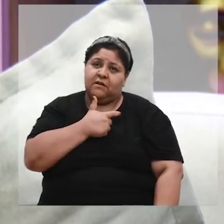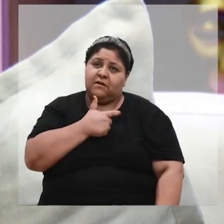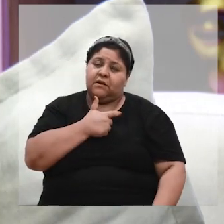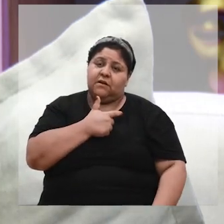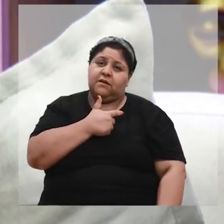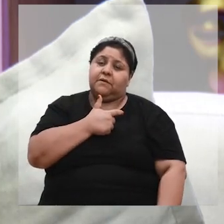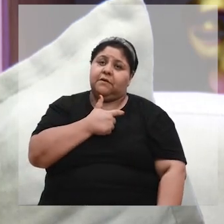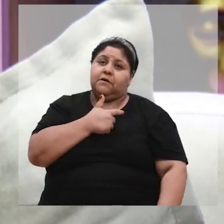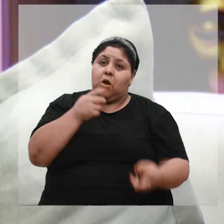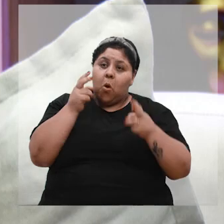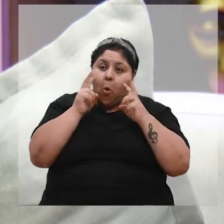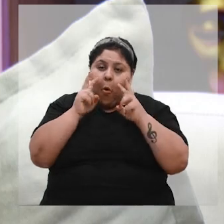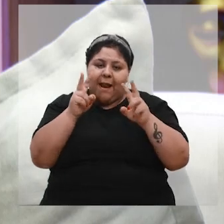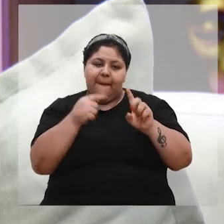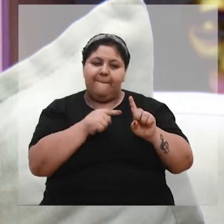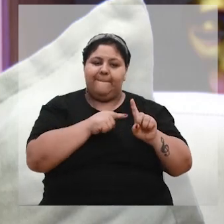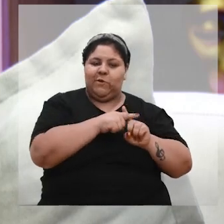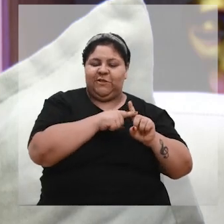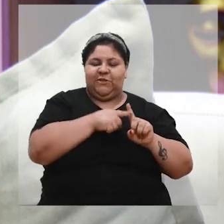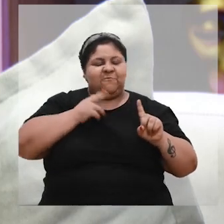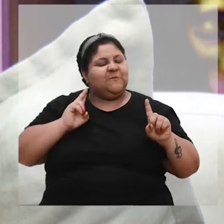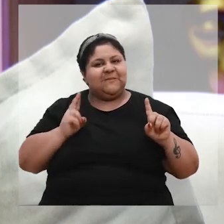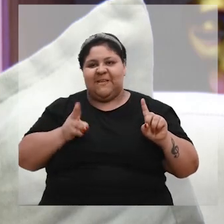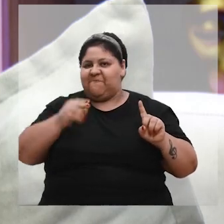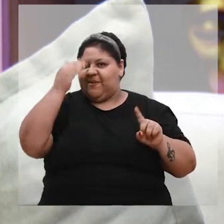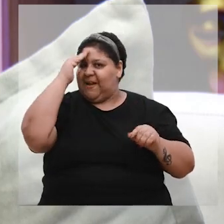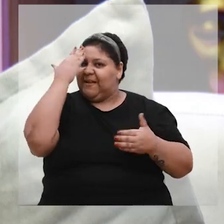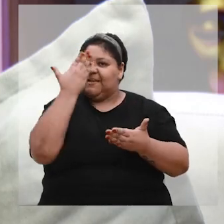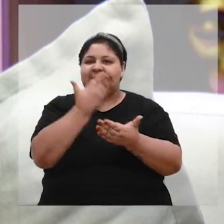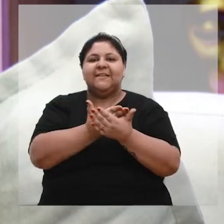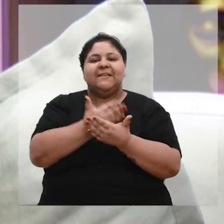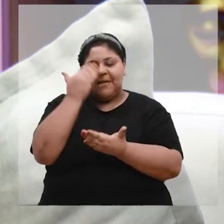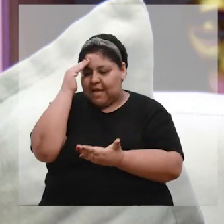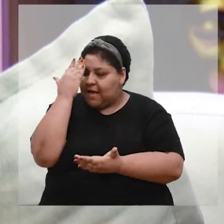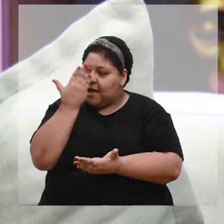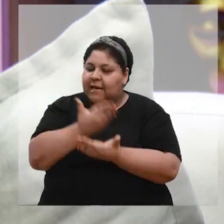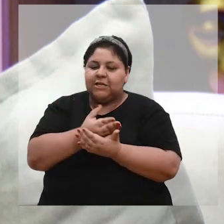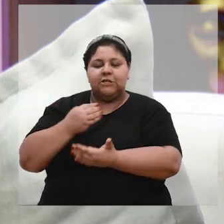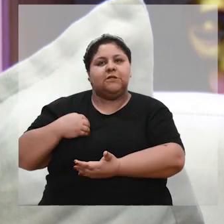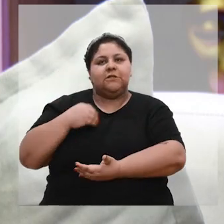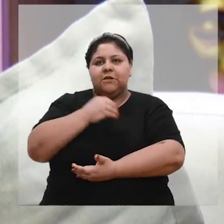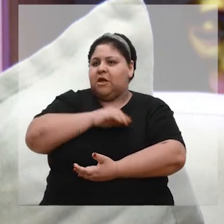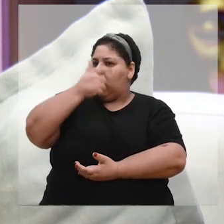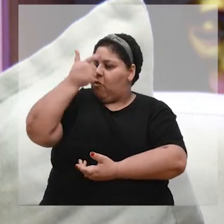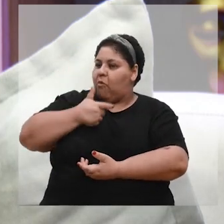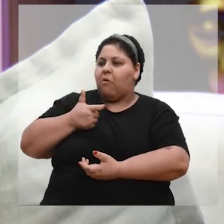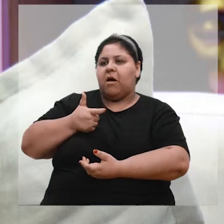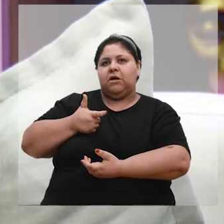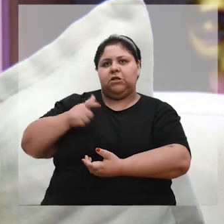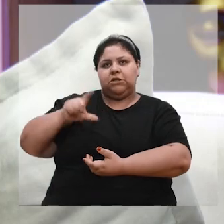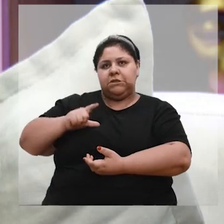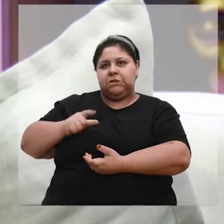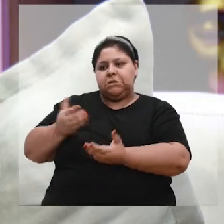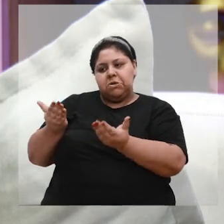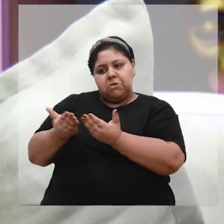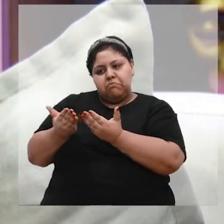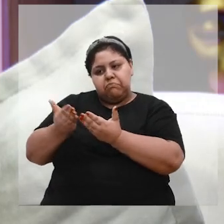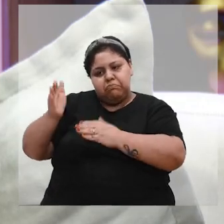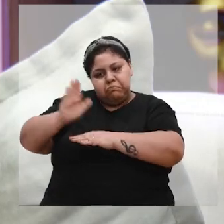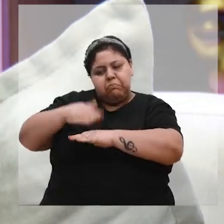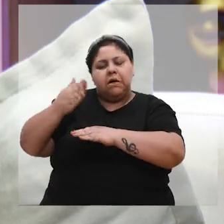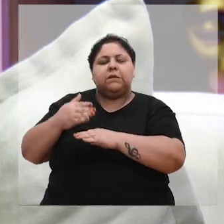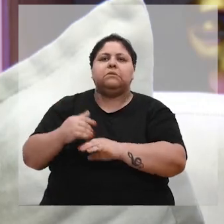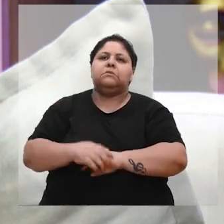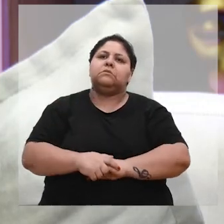só que o olhar positivo, né, sempre acreditando muito na medicina, eu acho que a medicina tem estudado cada